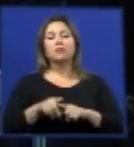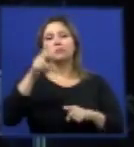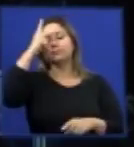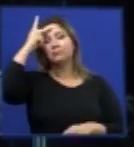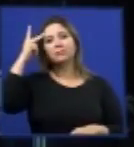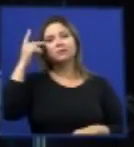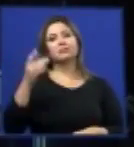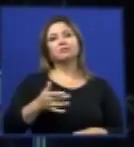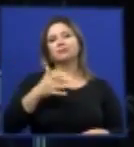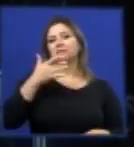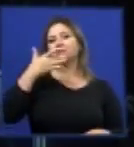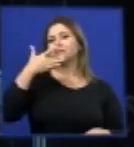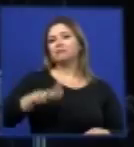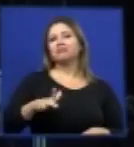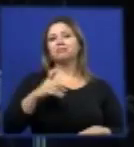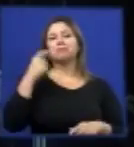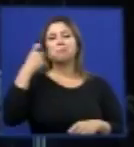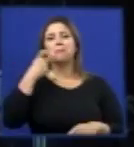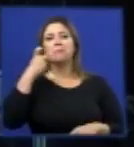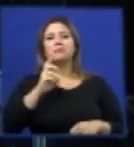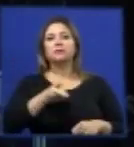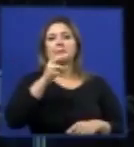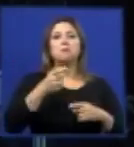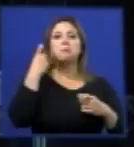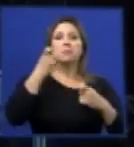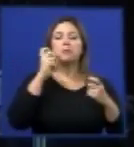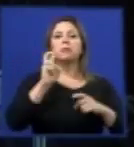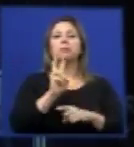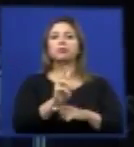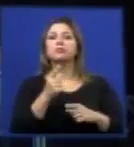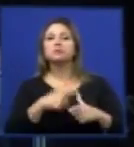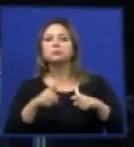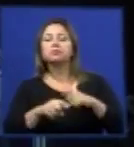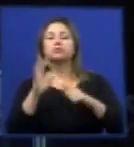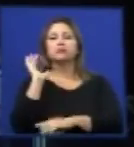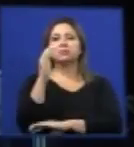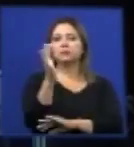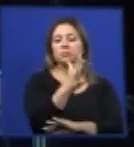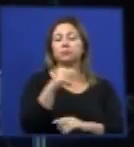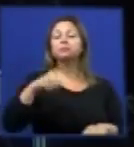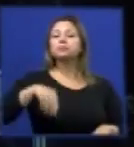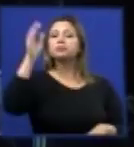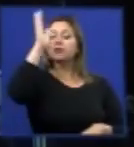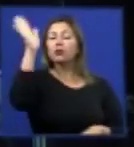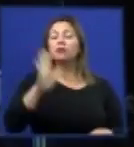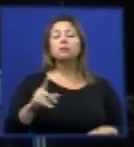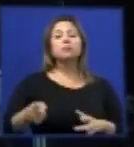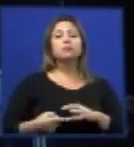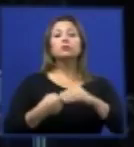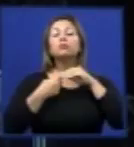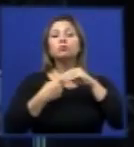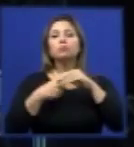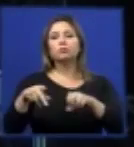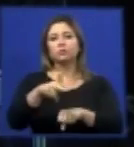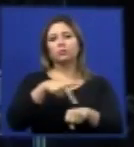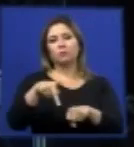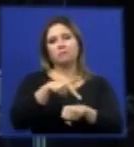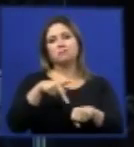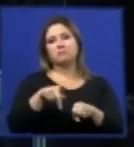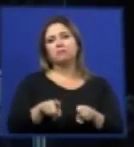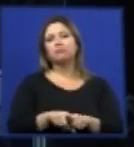a criação de um passivo ambiental a não ser o Brasil o Brasil é o único como os senhores podem observar é o único país que